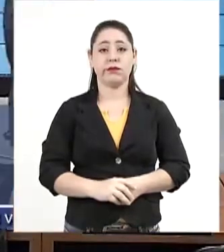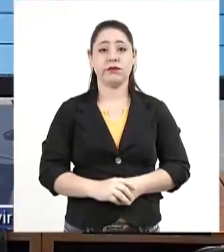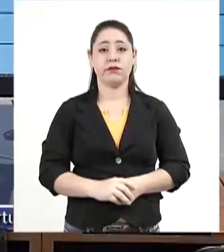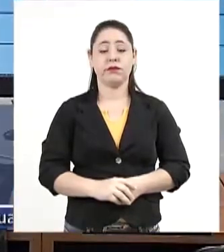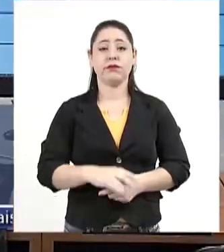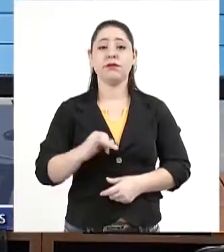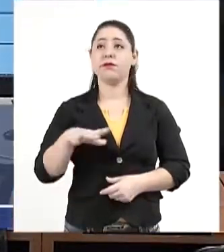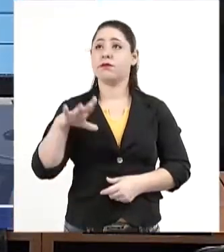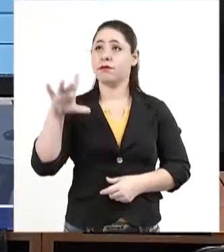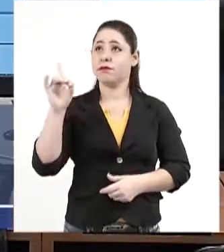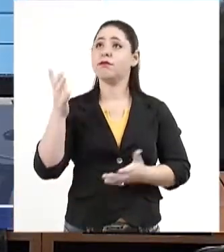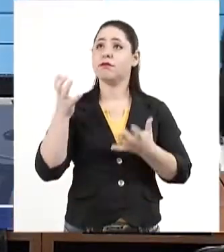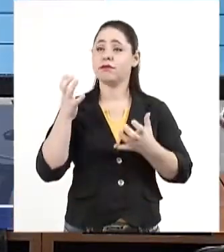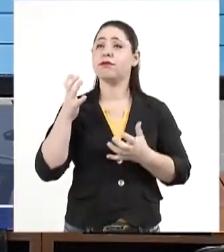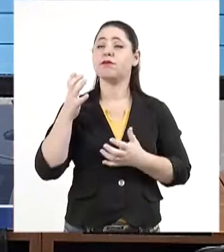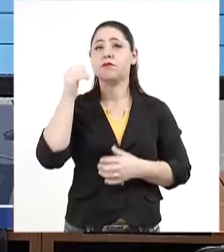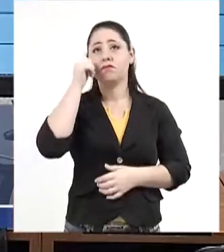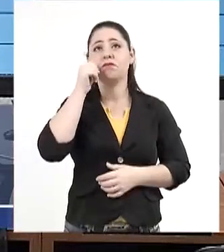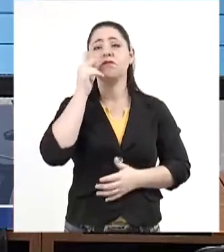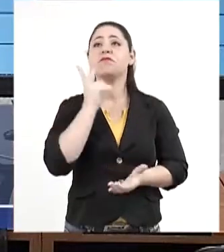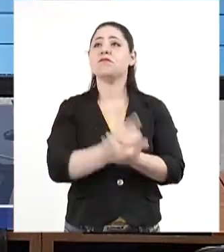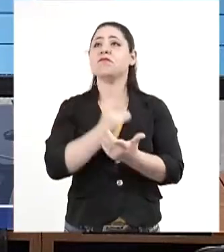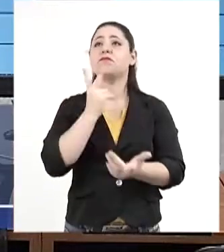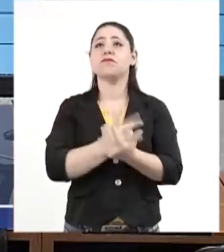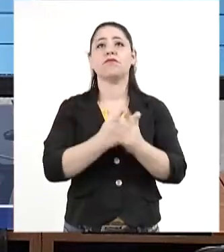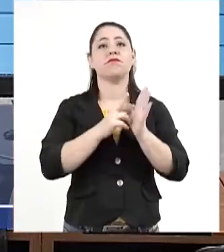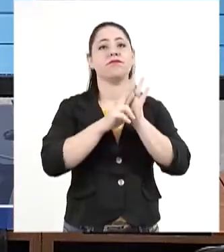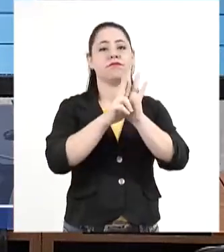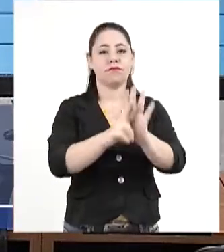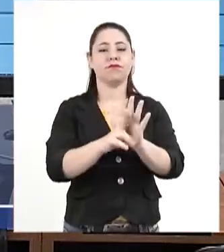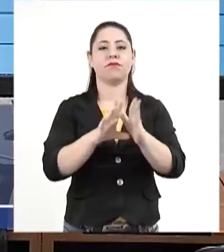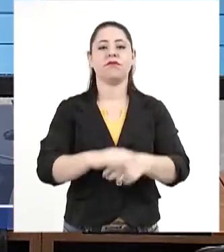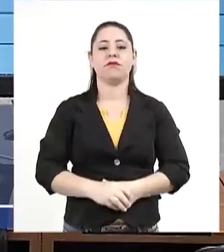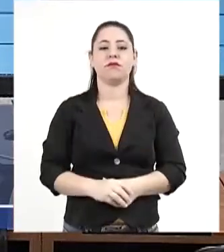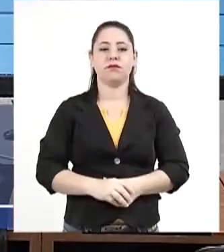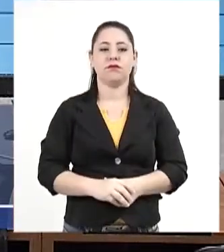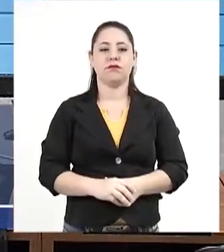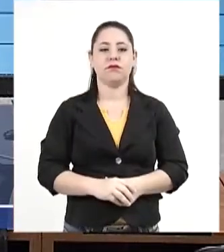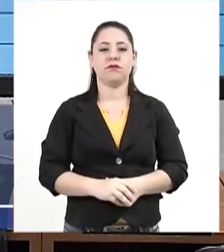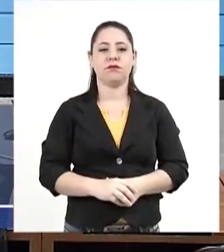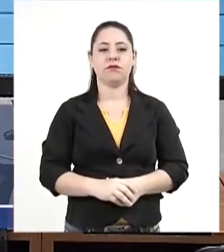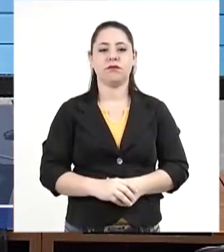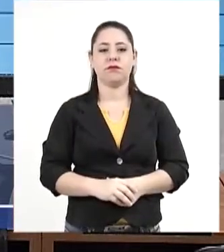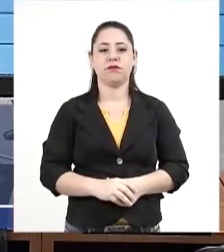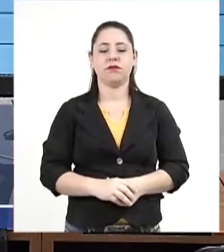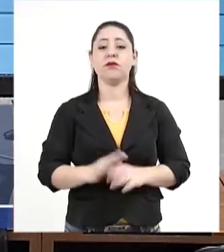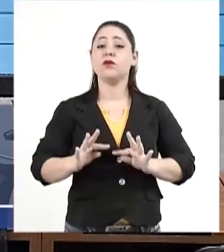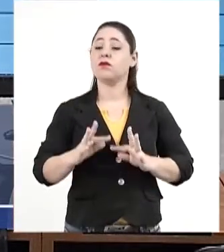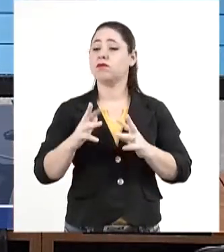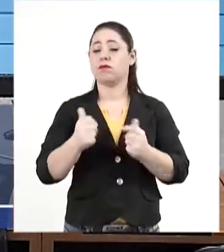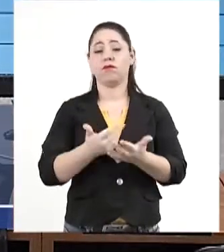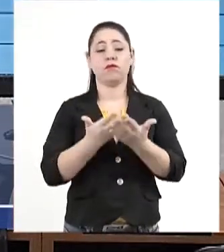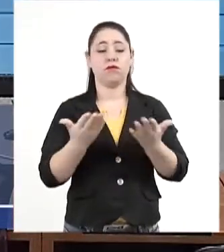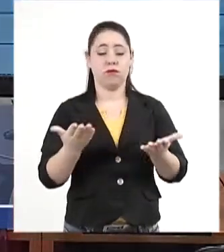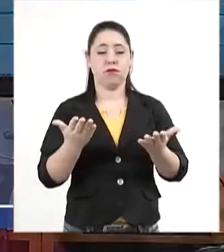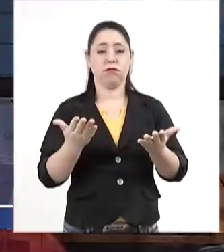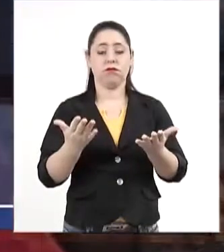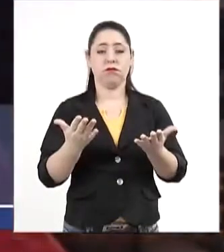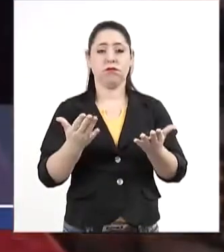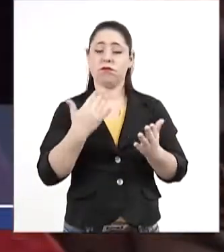Se Deus quiser, as mulheres vão cada vez ser mais representadas. Que todas